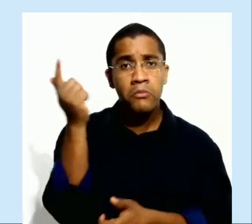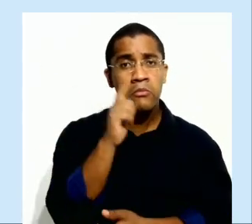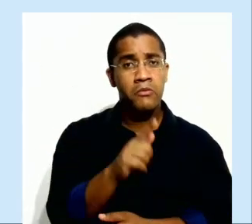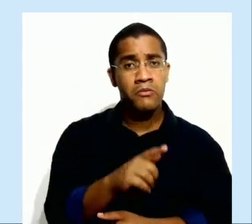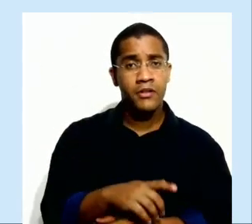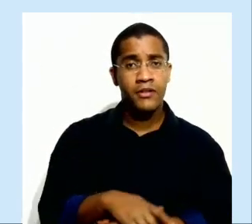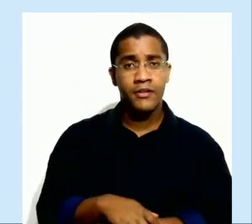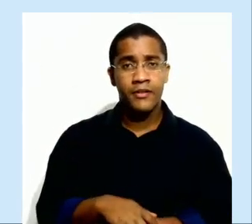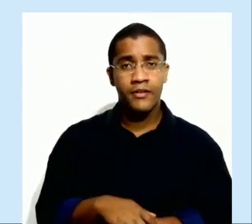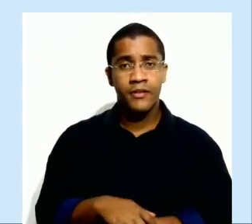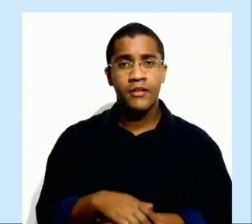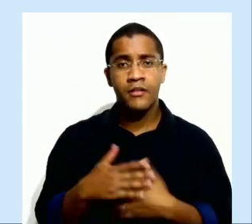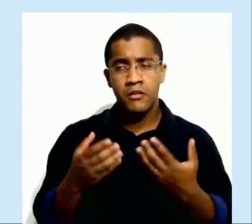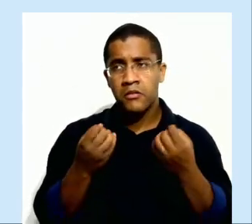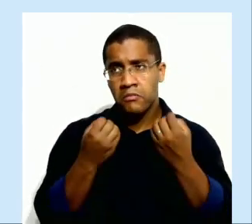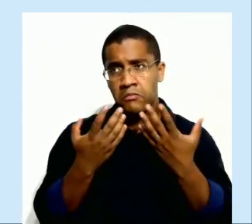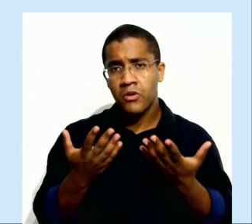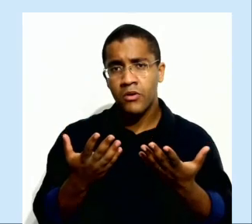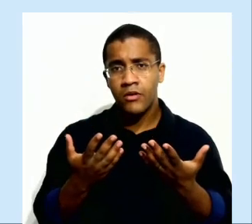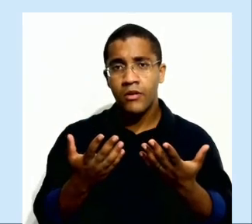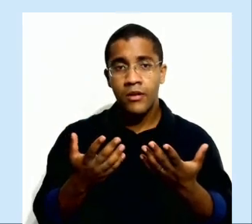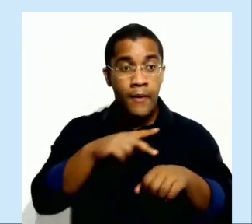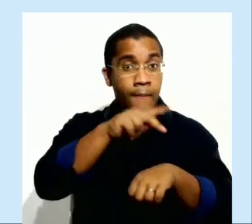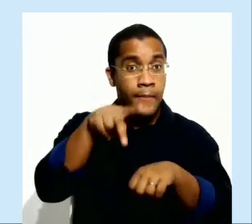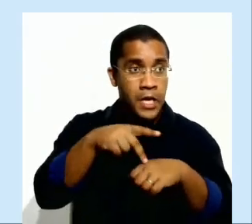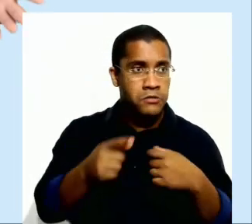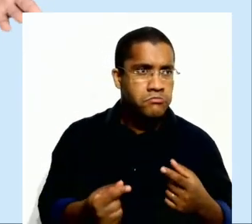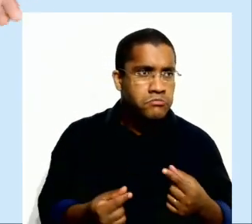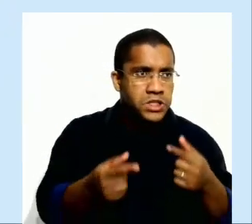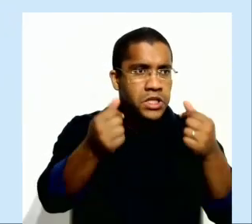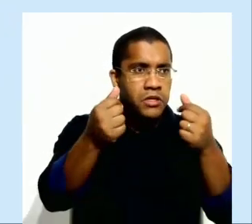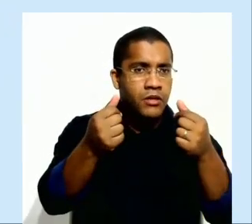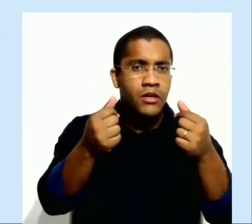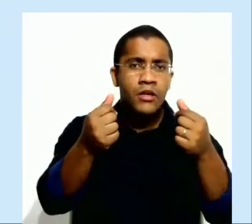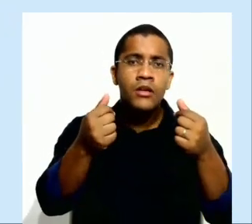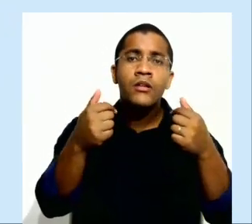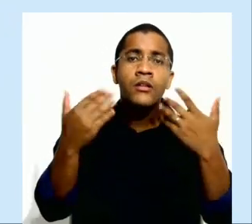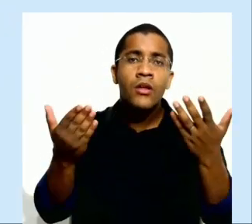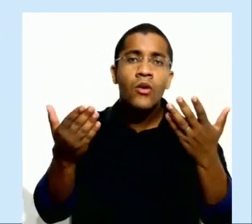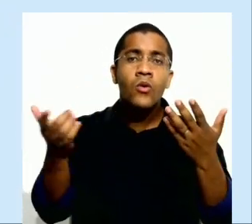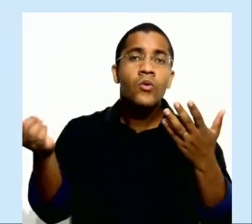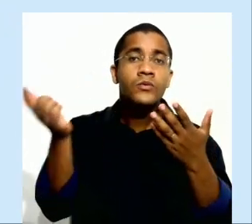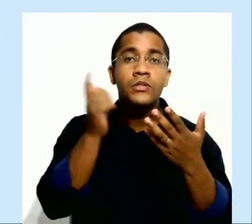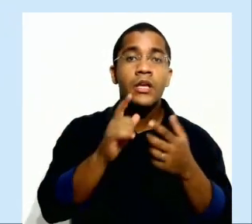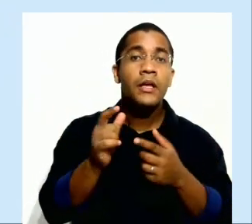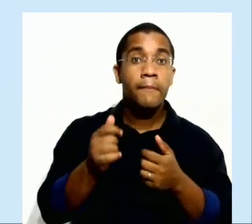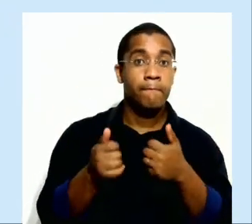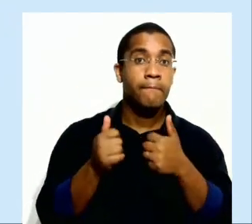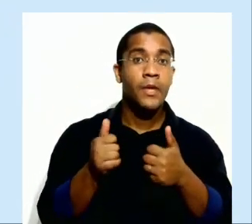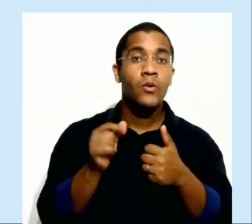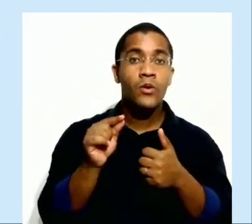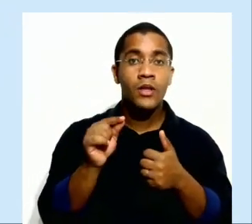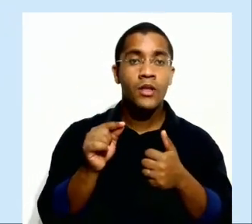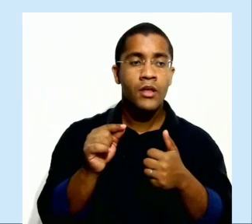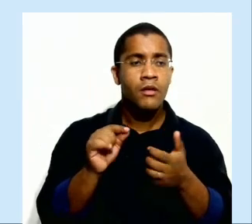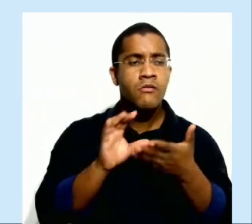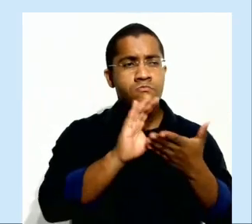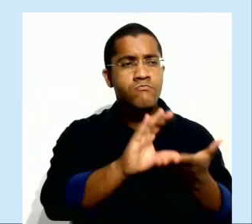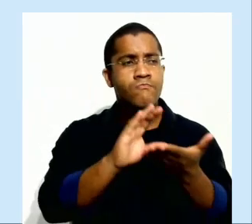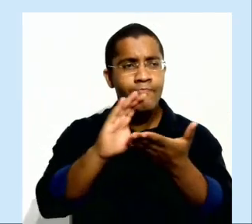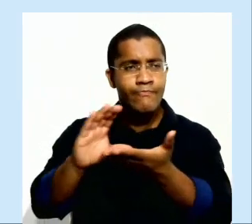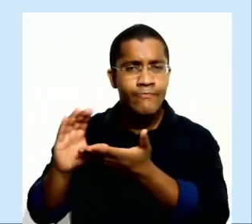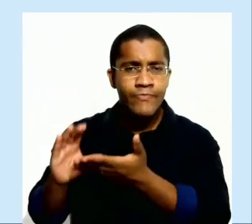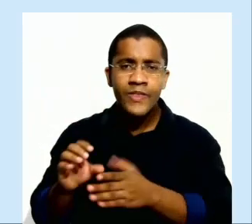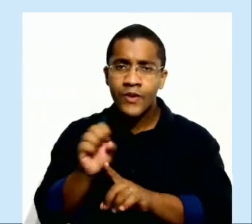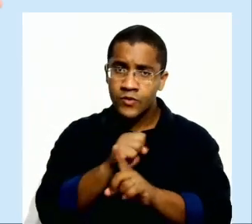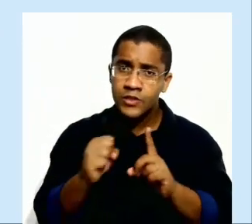sociedade, Então, isso é uma tendência. Quanto mais rico é o país, maiores serão os